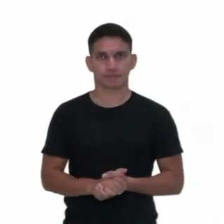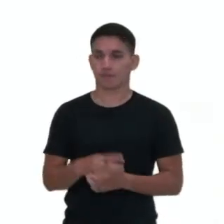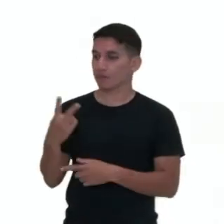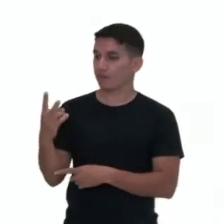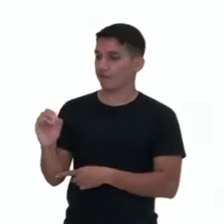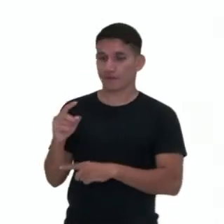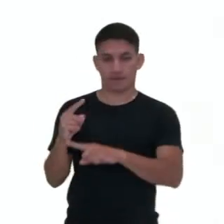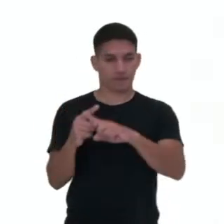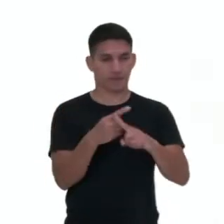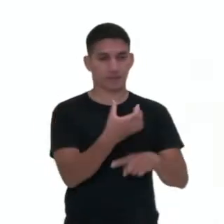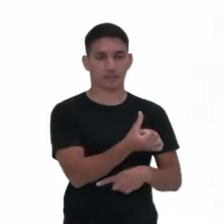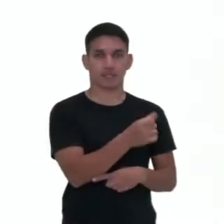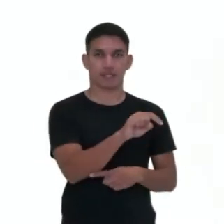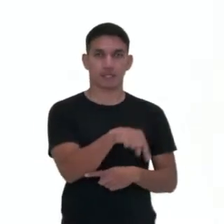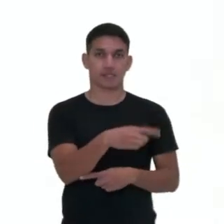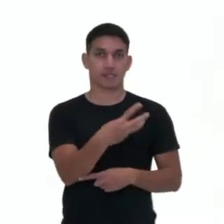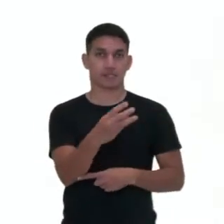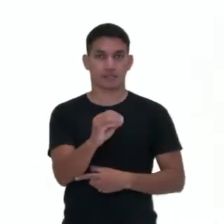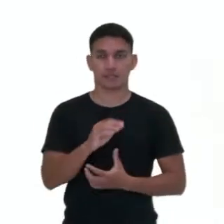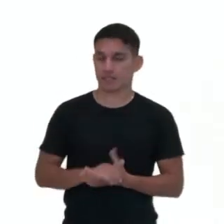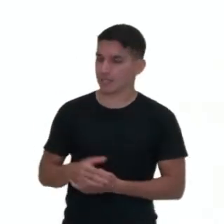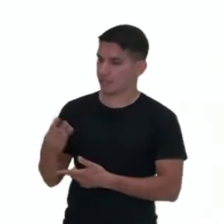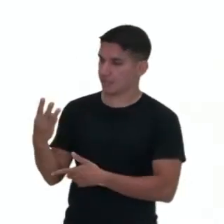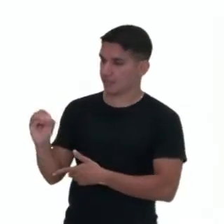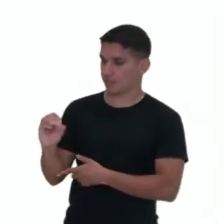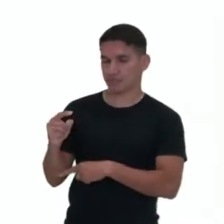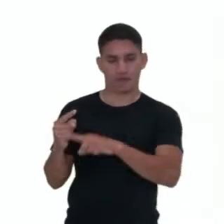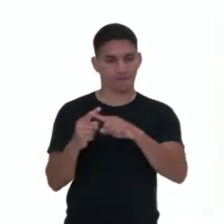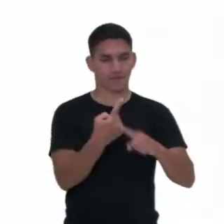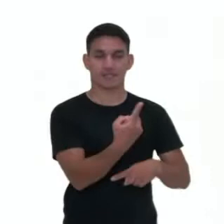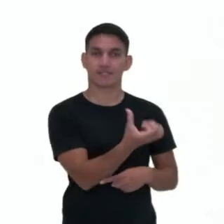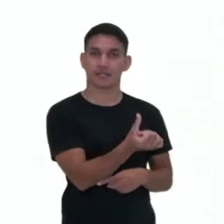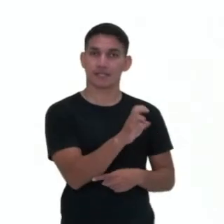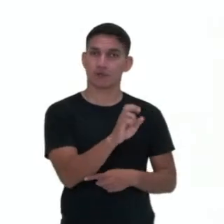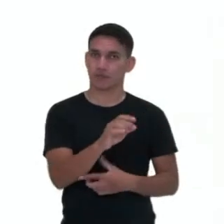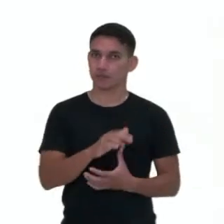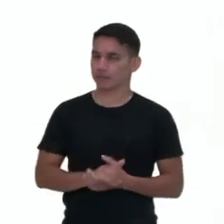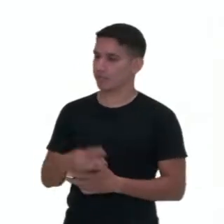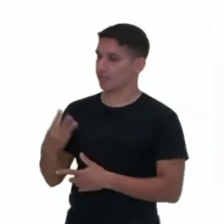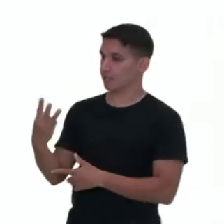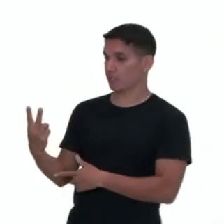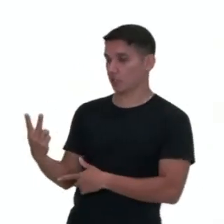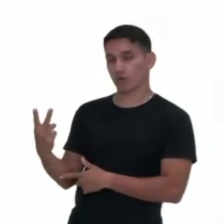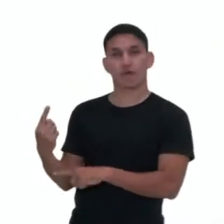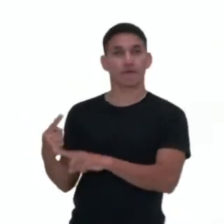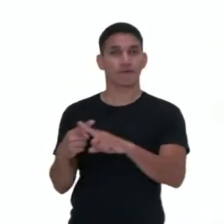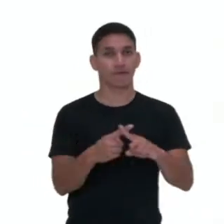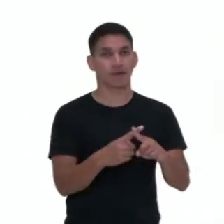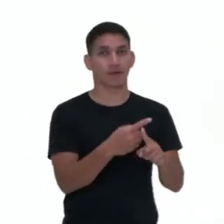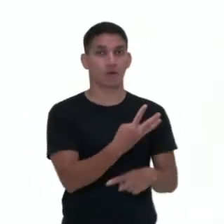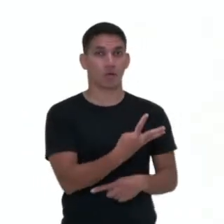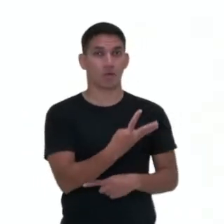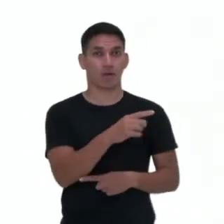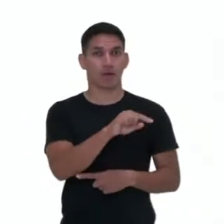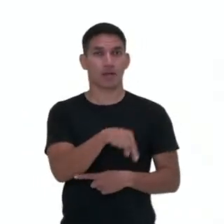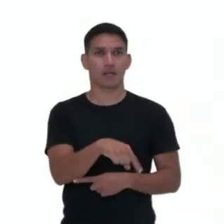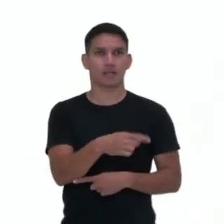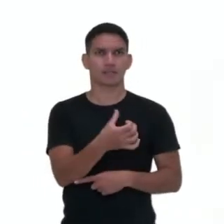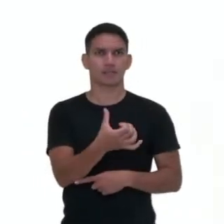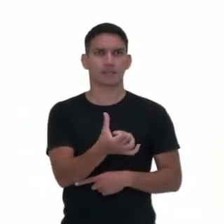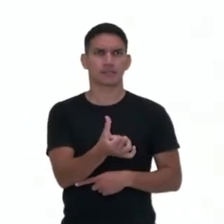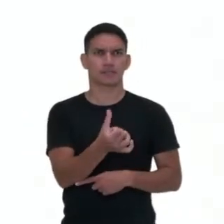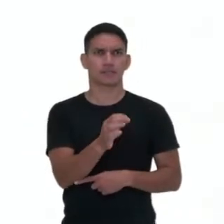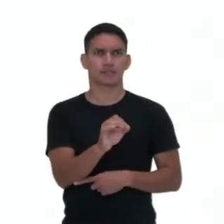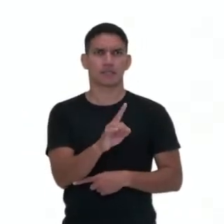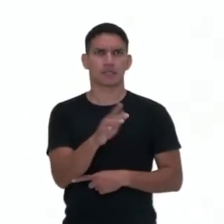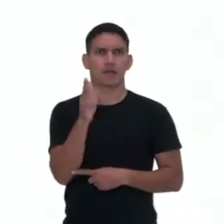20 vezes R$ 6,30, 30 vezes R$ 16,50. E 32 vezes 4,60. Faço a multiplicação,